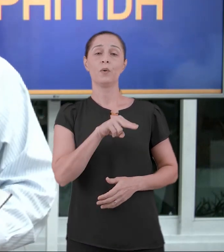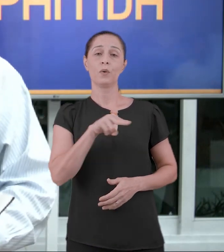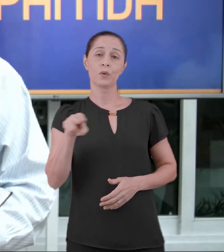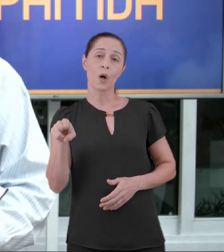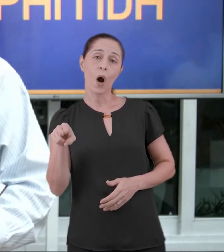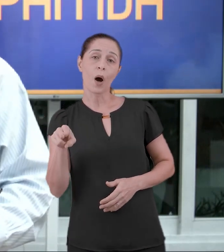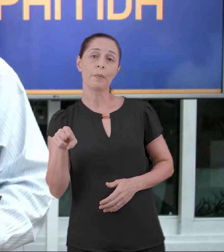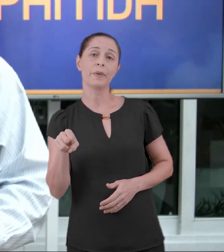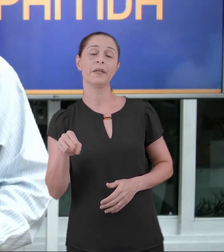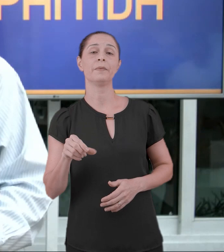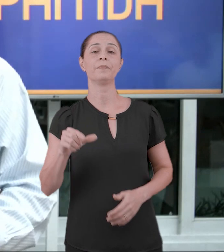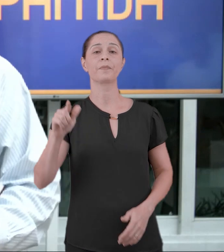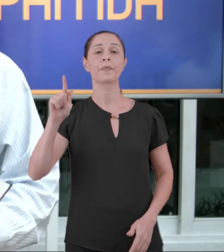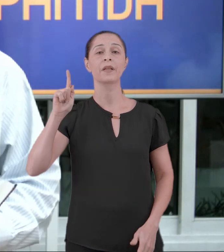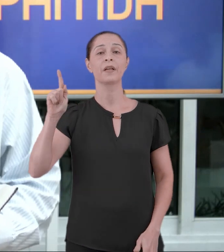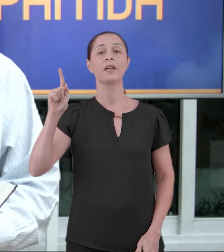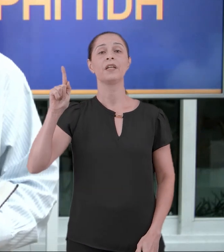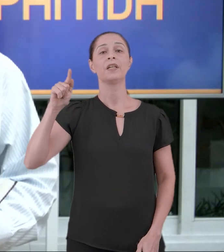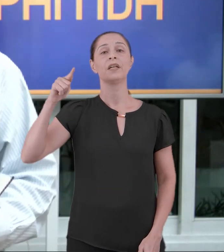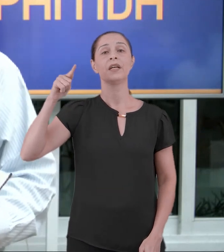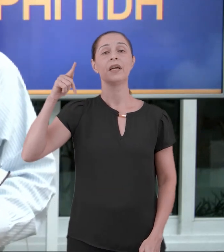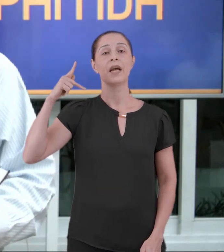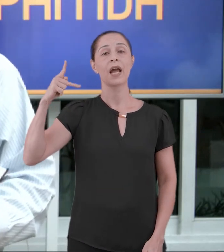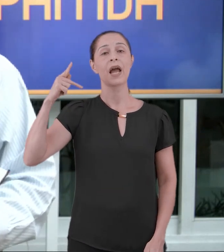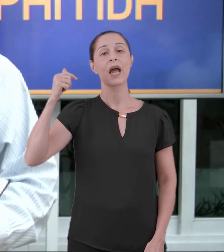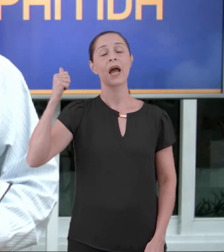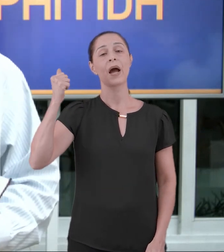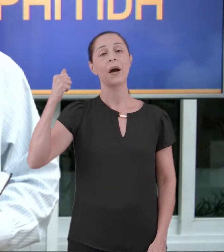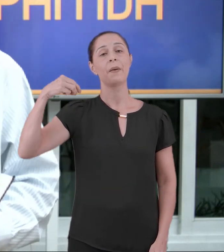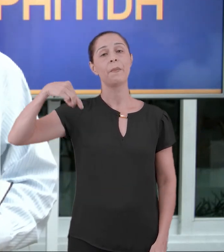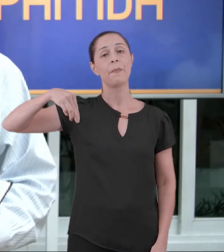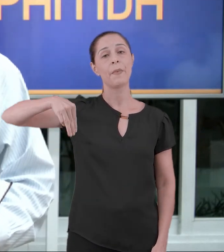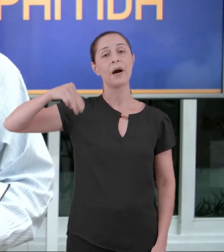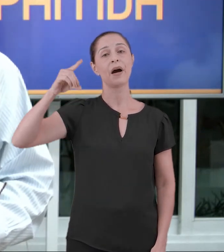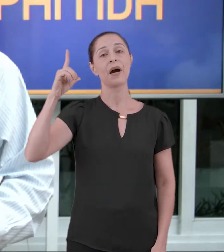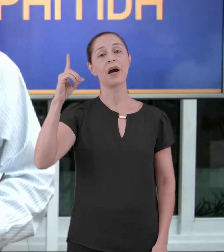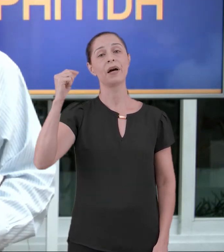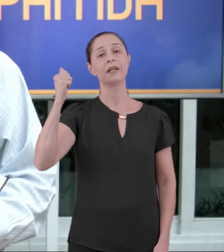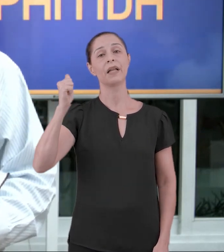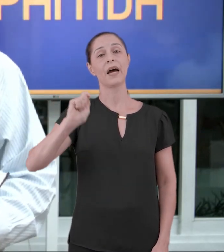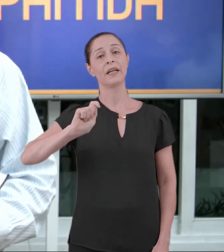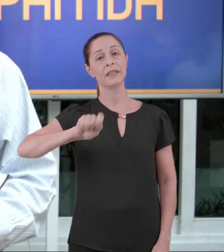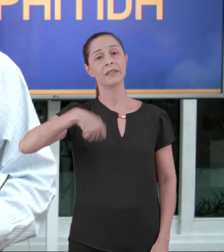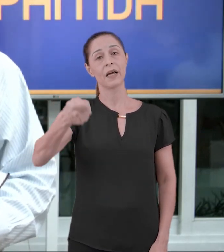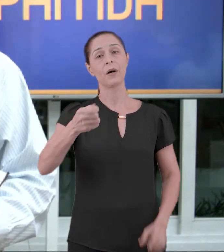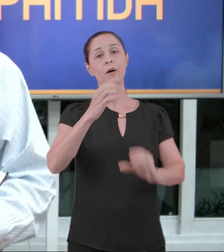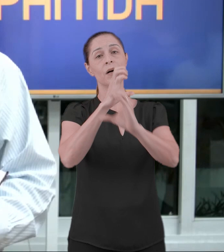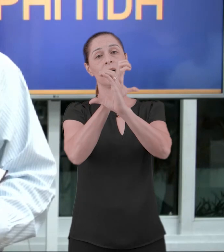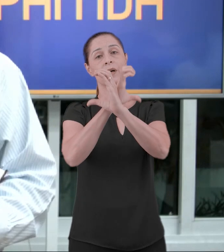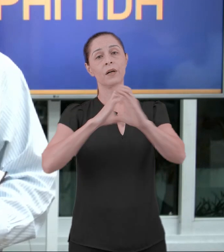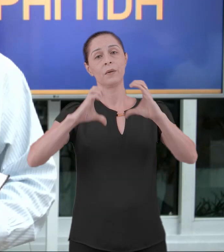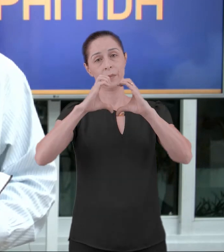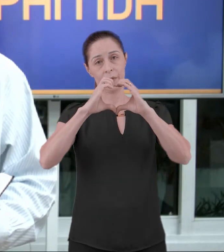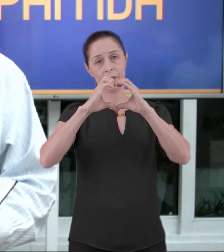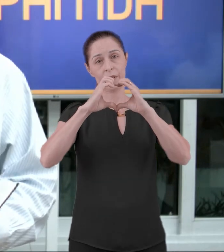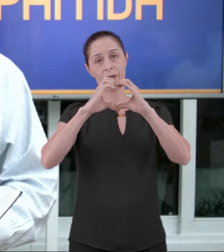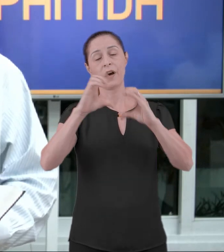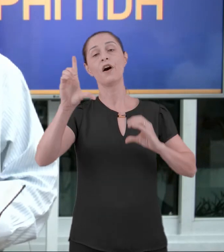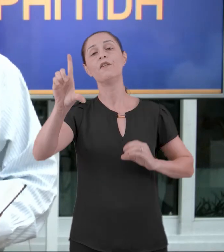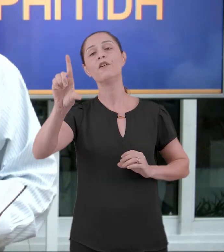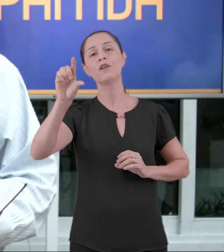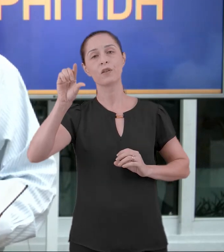motivos ou por algumas razões. A primeira delas é para não esconder